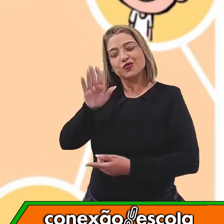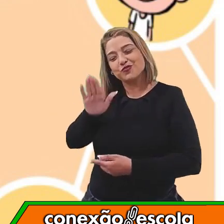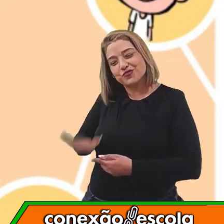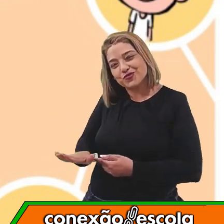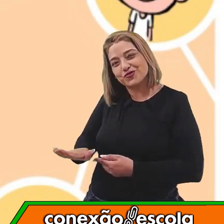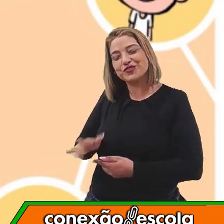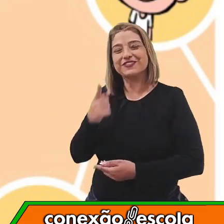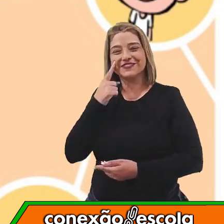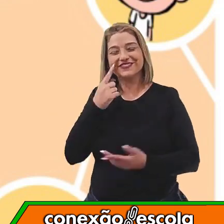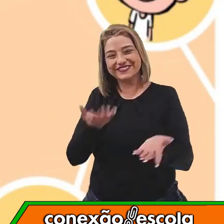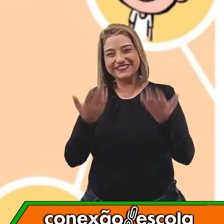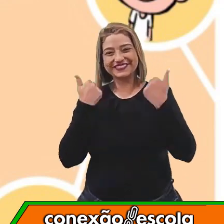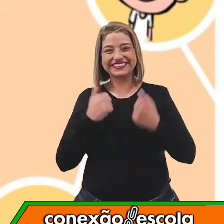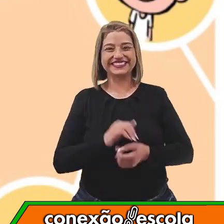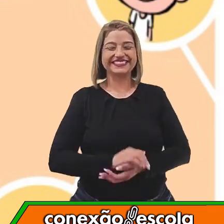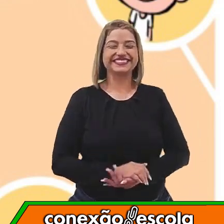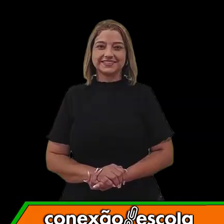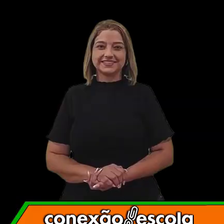ouvir?